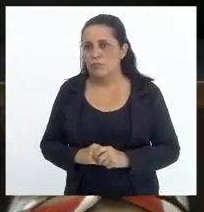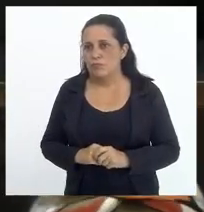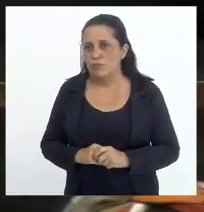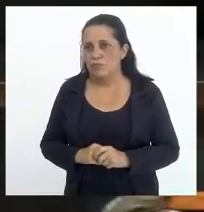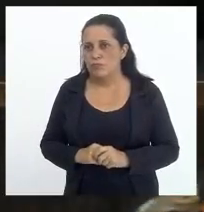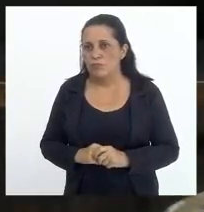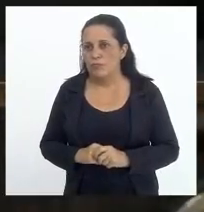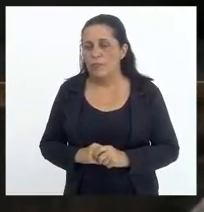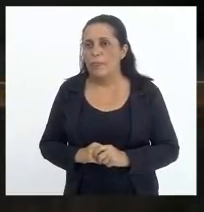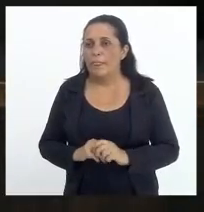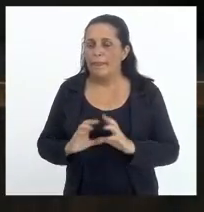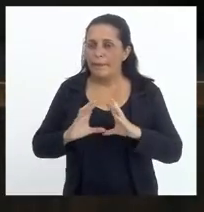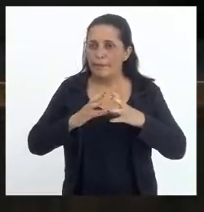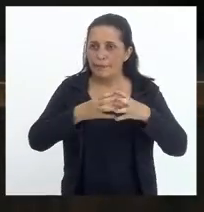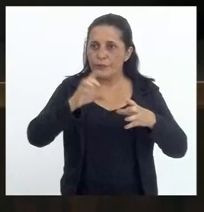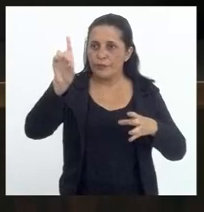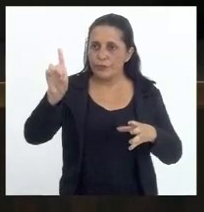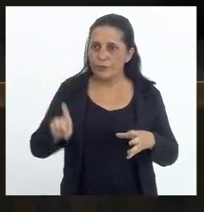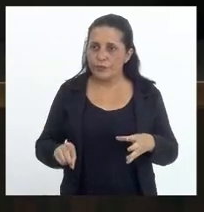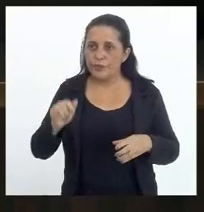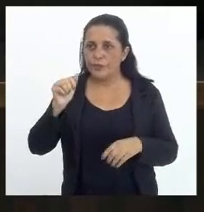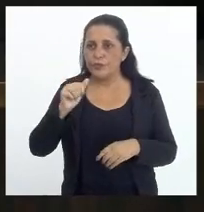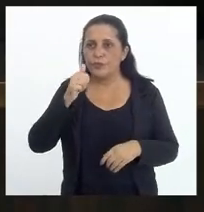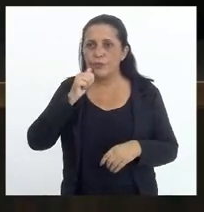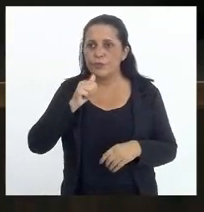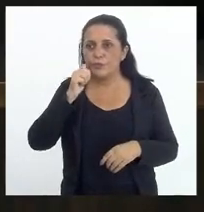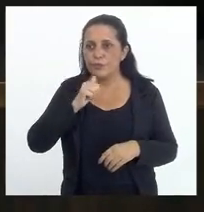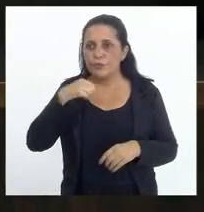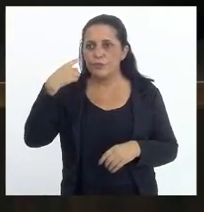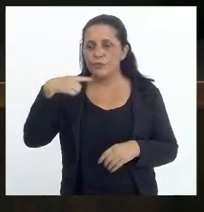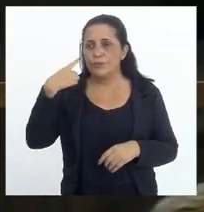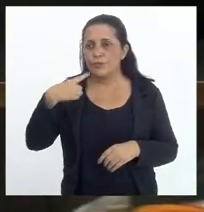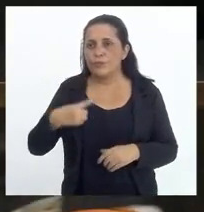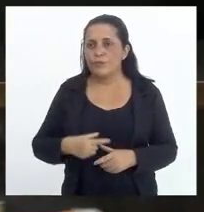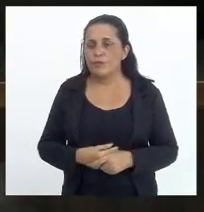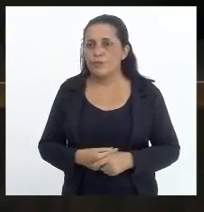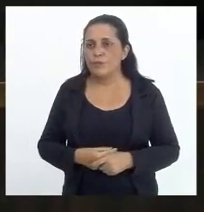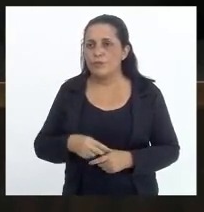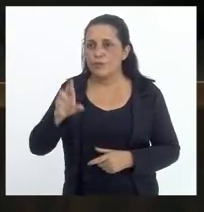Pela Comissão de Defesa dos Direitos da Mulher, deputada enfermeira Rejane.